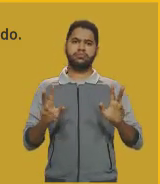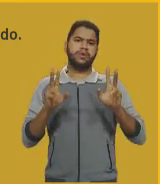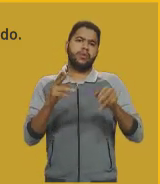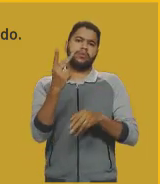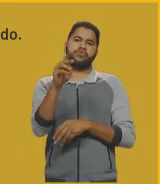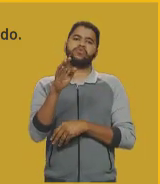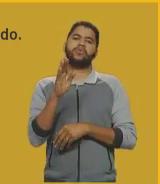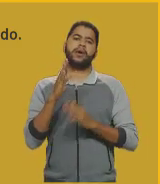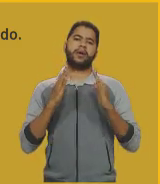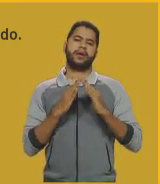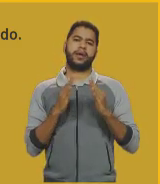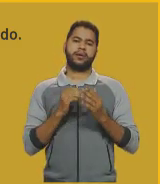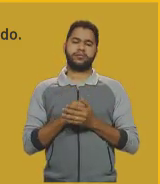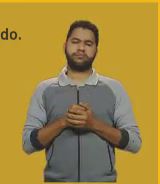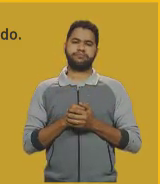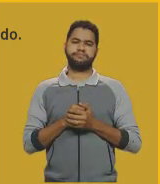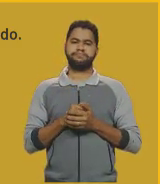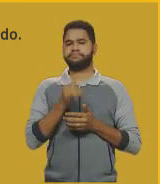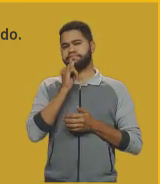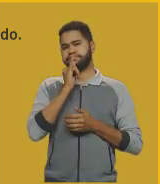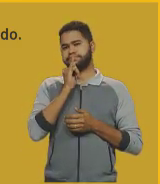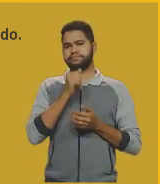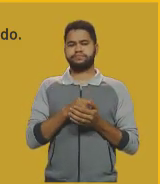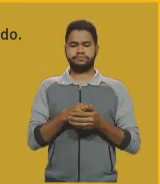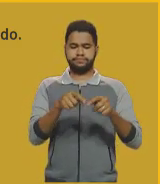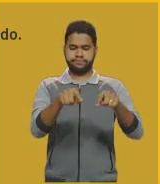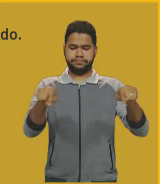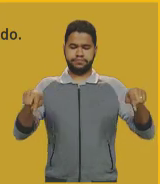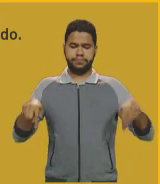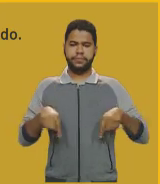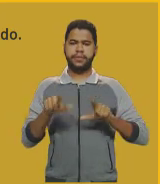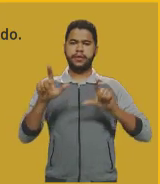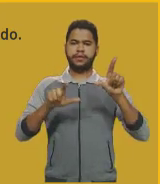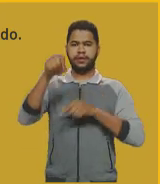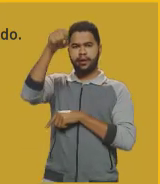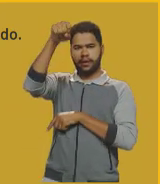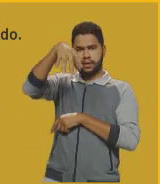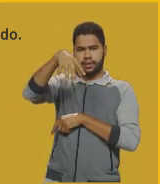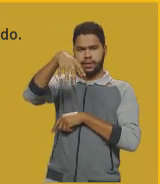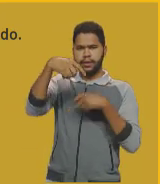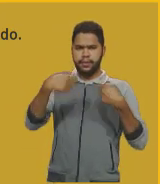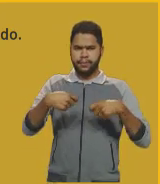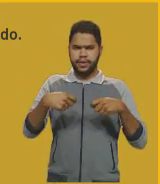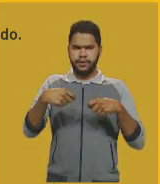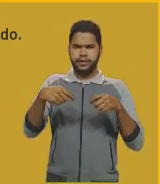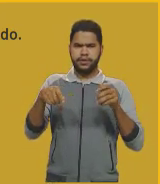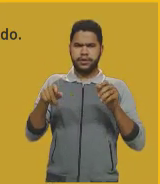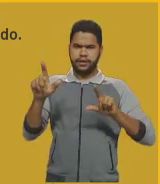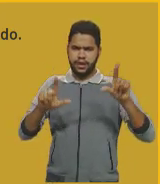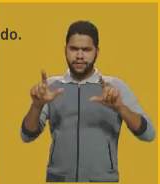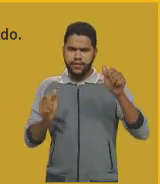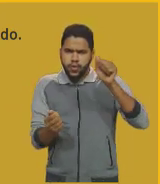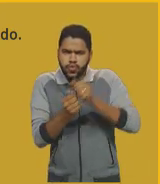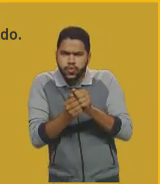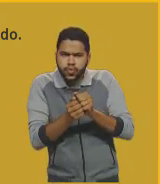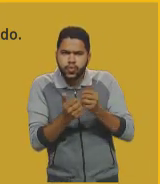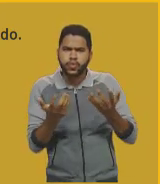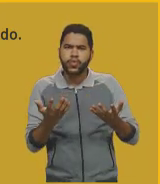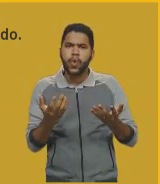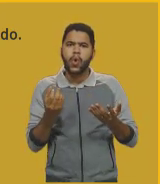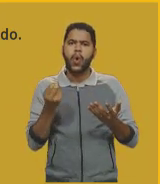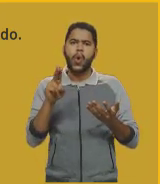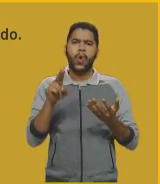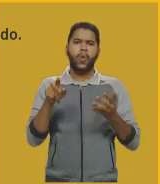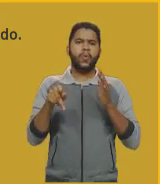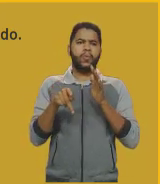vocês, para que você acenda a lâmpada da sala, não necessariamente você tem que ligar a televisão, ou não necessariamente você